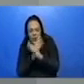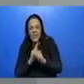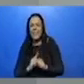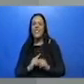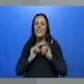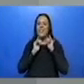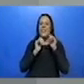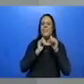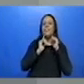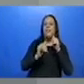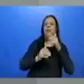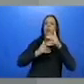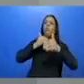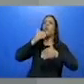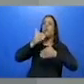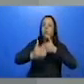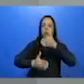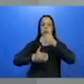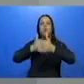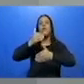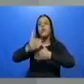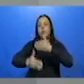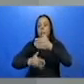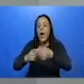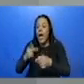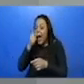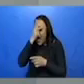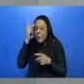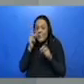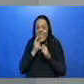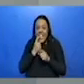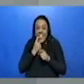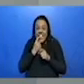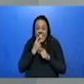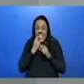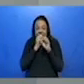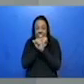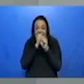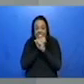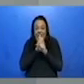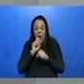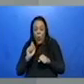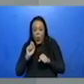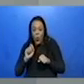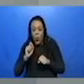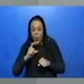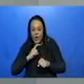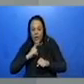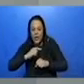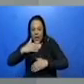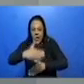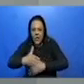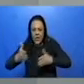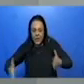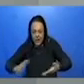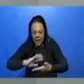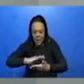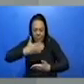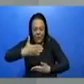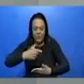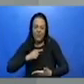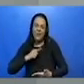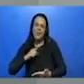ele enrola e conta cada detalhe para você ficar suspense. O que será que tem no baú? E aí a hora que tem, fala de vários papéis,